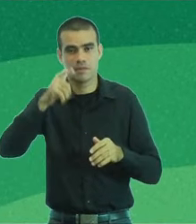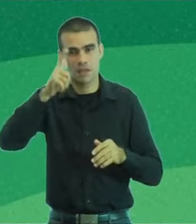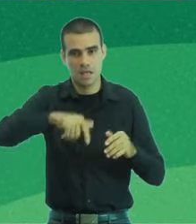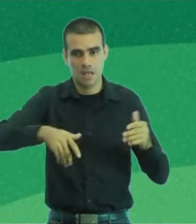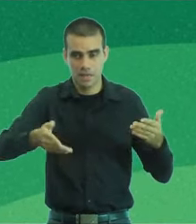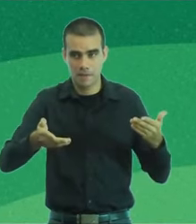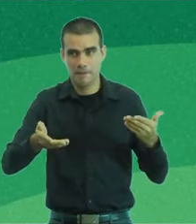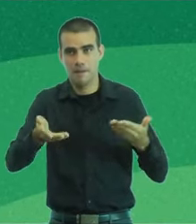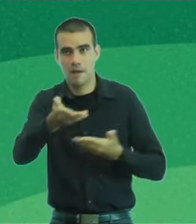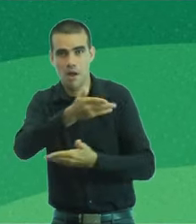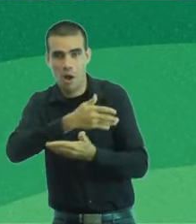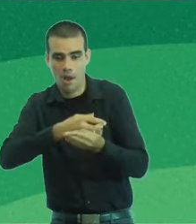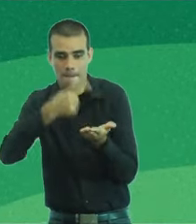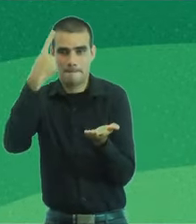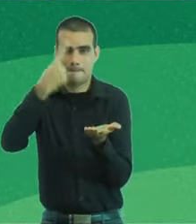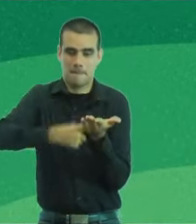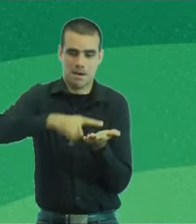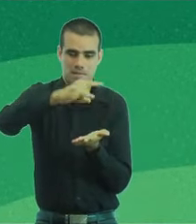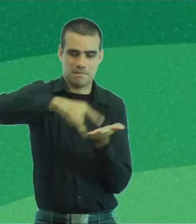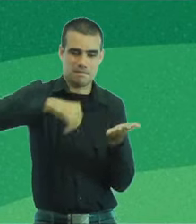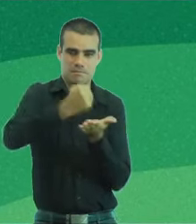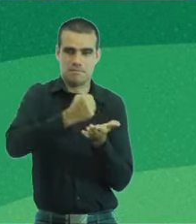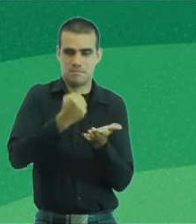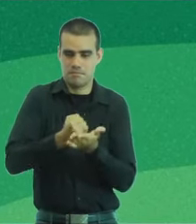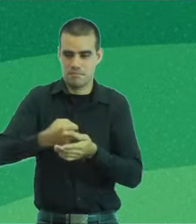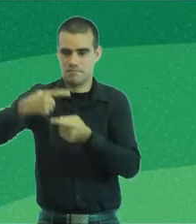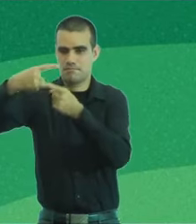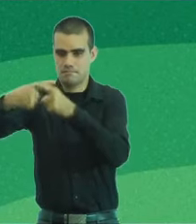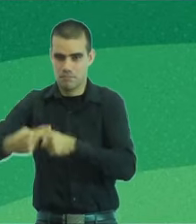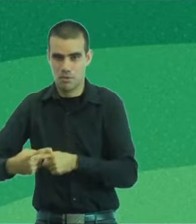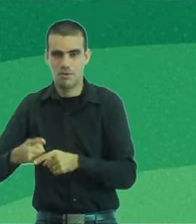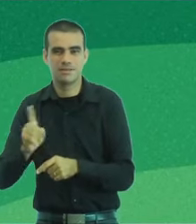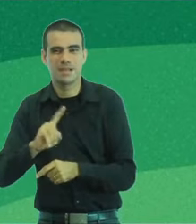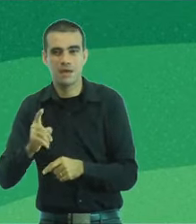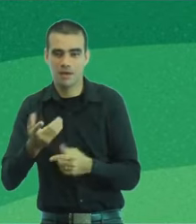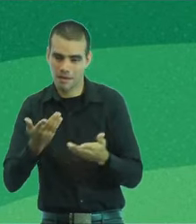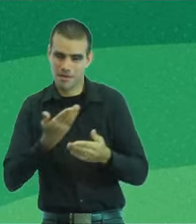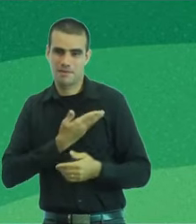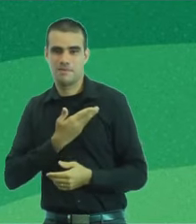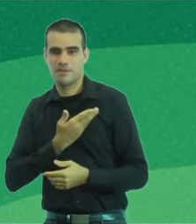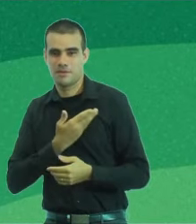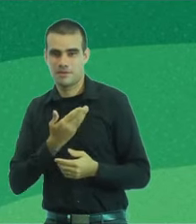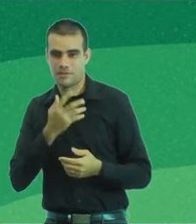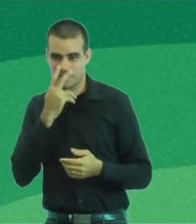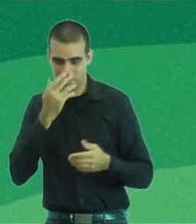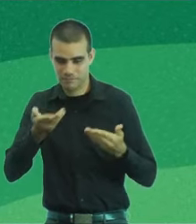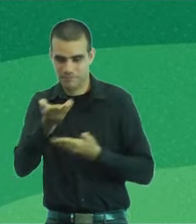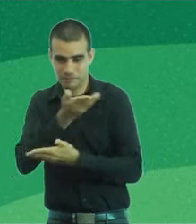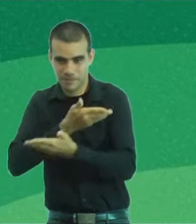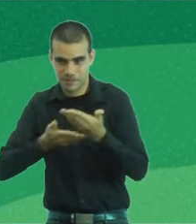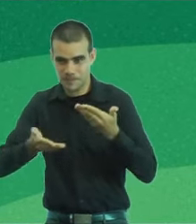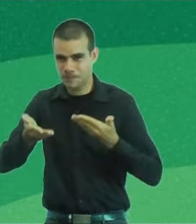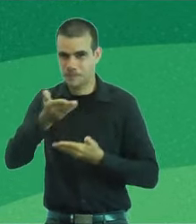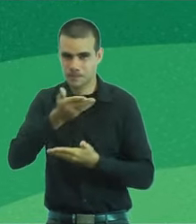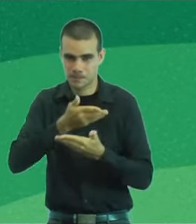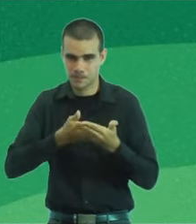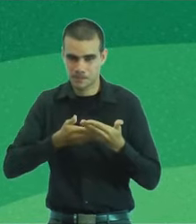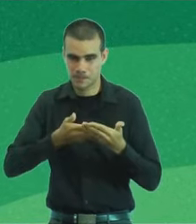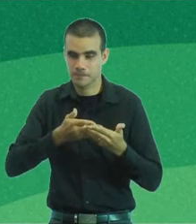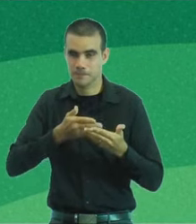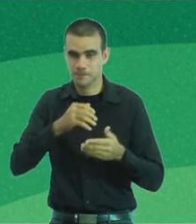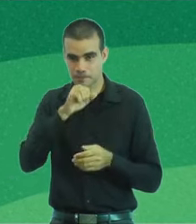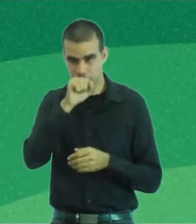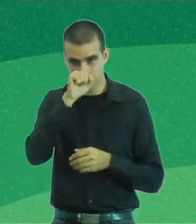relação contratual é uma relação que a gente tem de um para o outro uma relação de alteridade em relação que